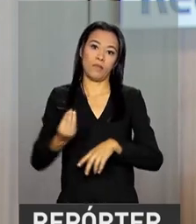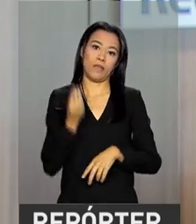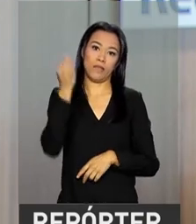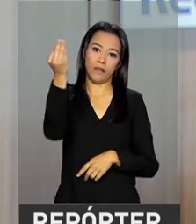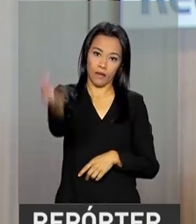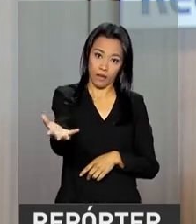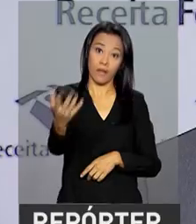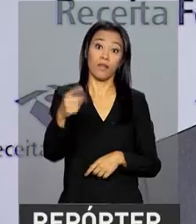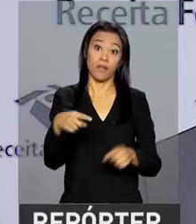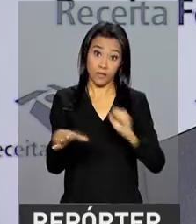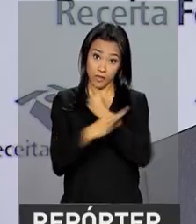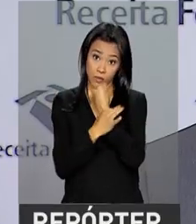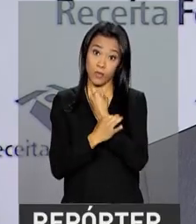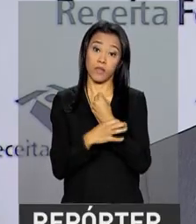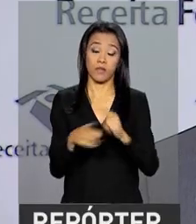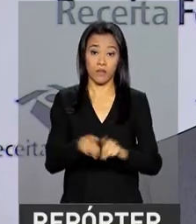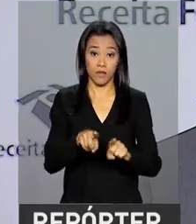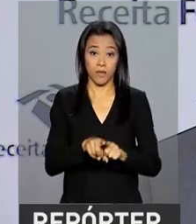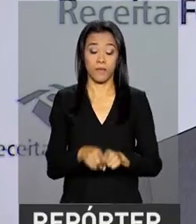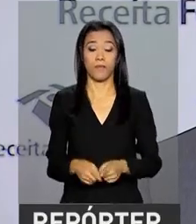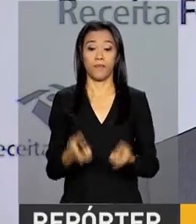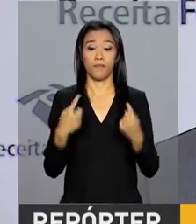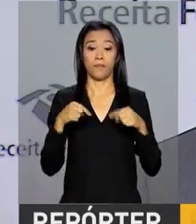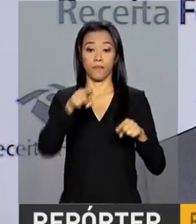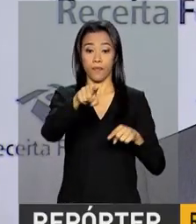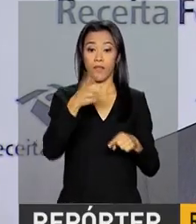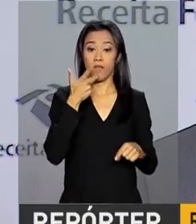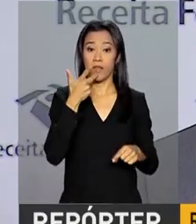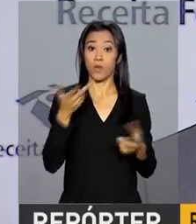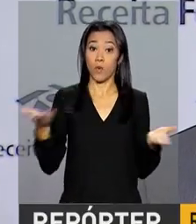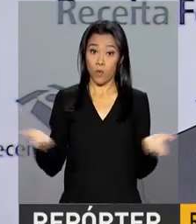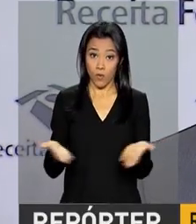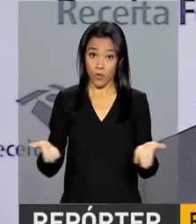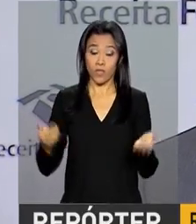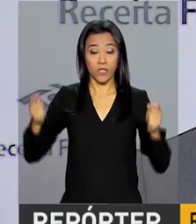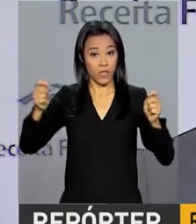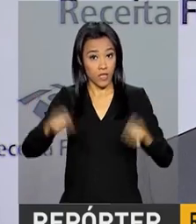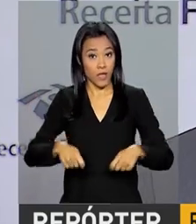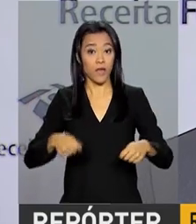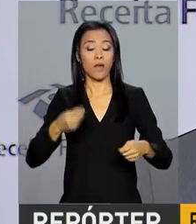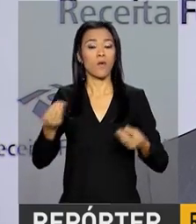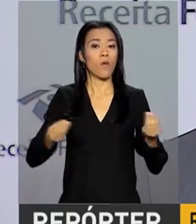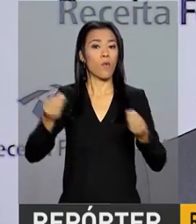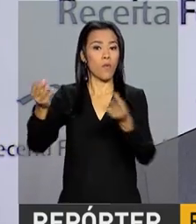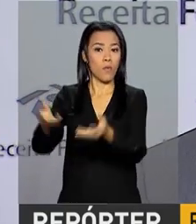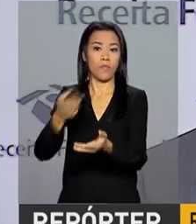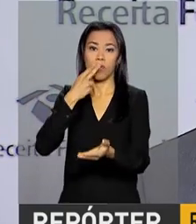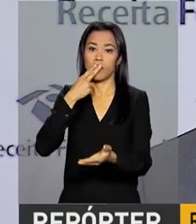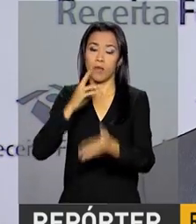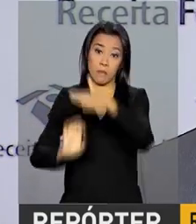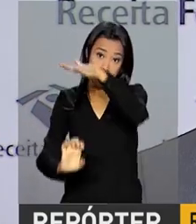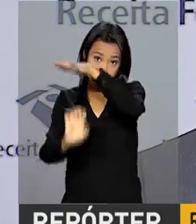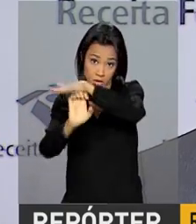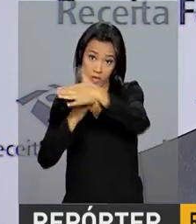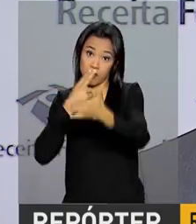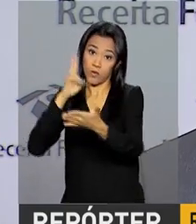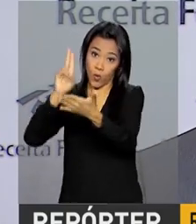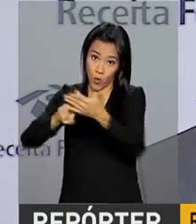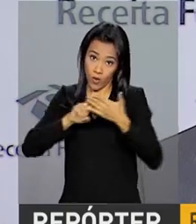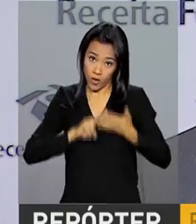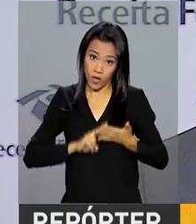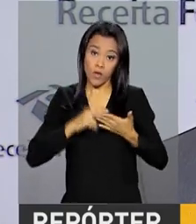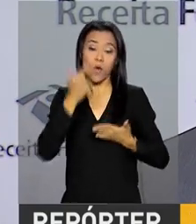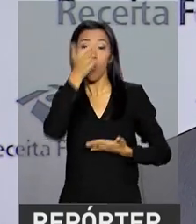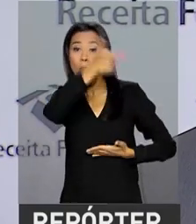aumento da segurança então hoje é possível receber através dos correios ou através da empresa de remessa expressa